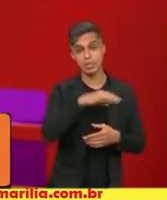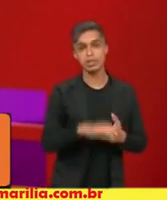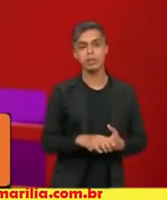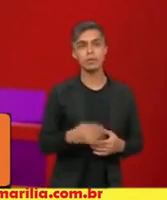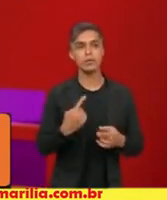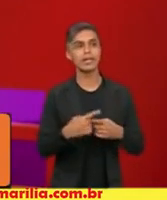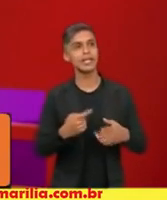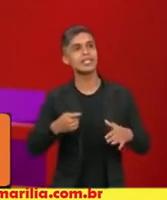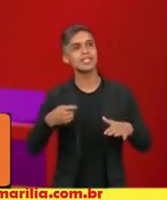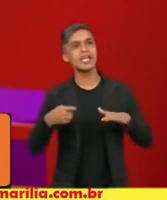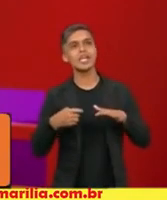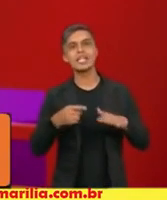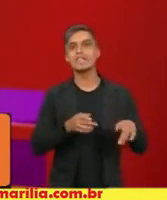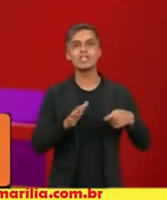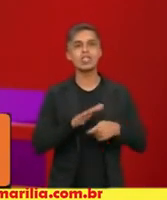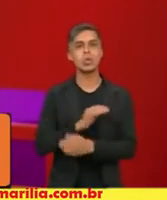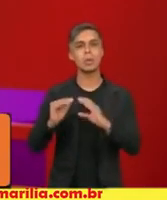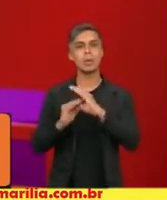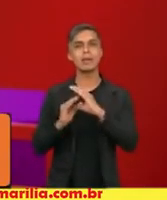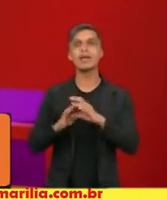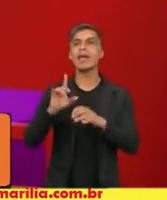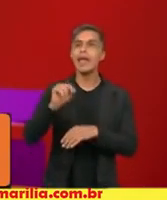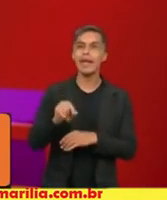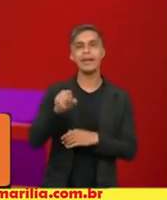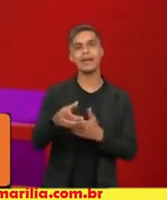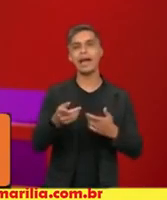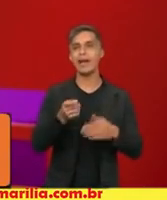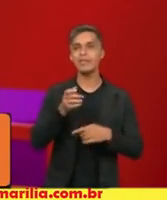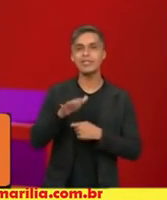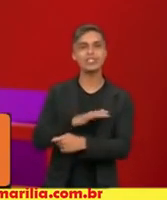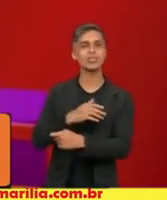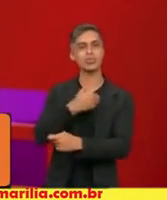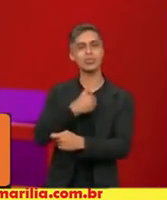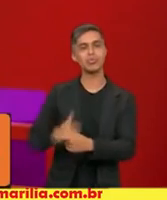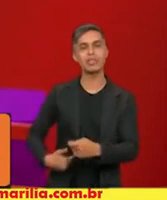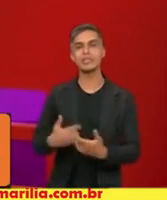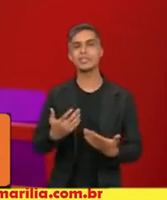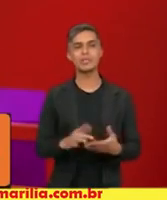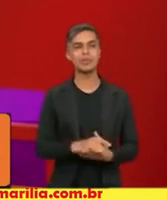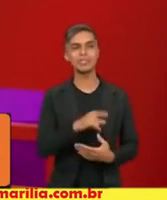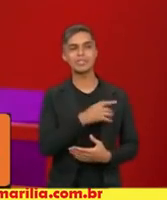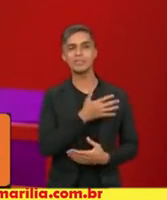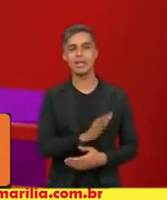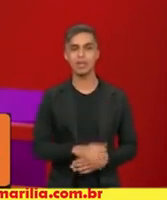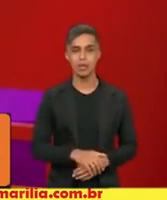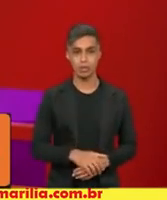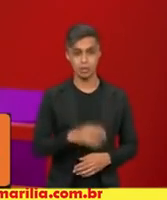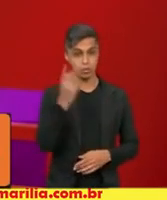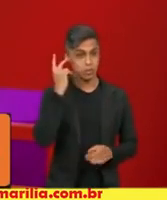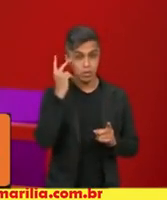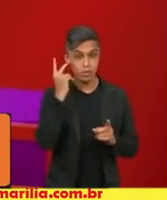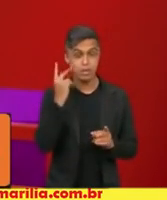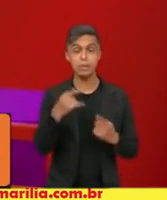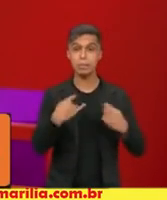aposta na dívida pública, não é a aposta no setor produtivo, né? O que significa, então, que esses cafeicultores paulistas tinham de